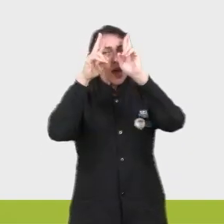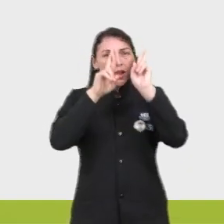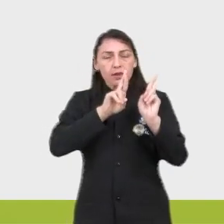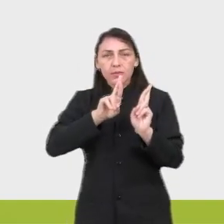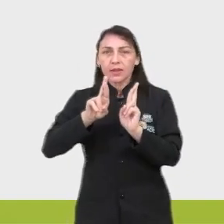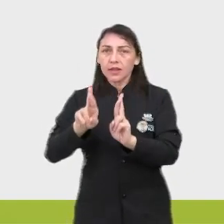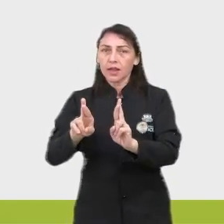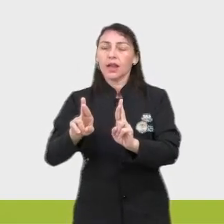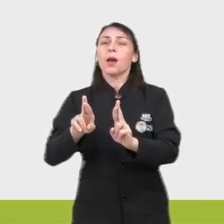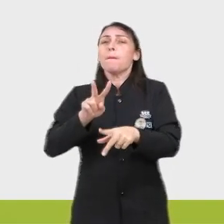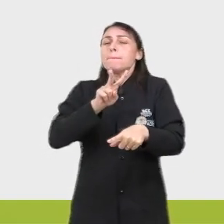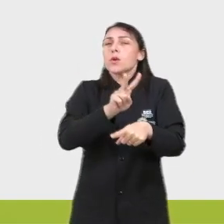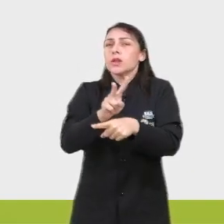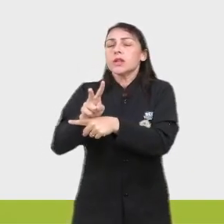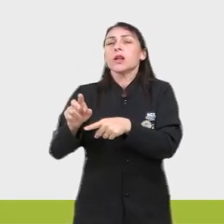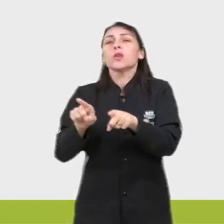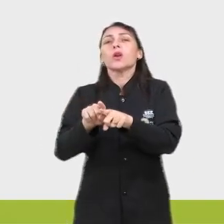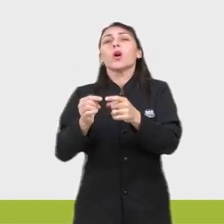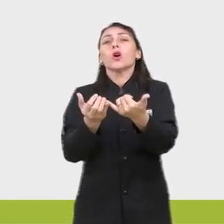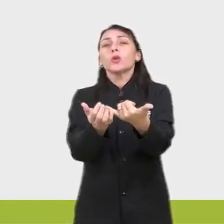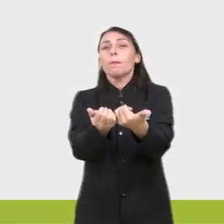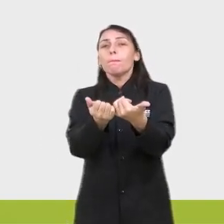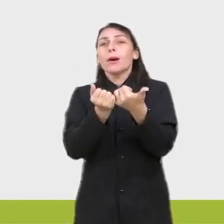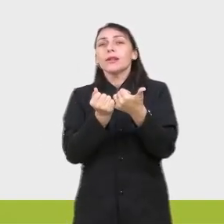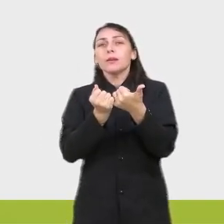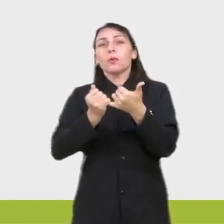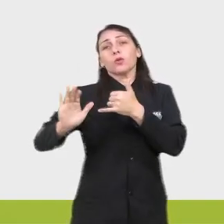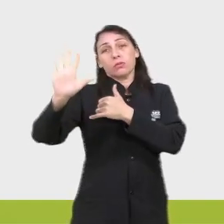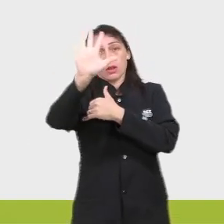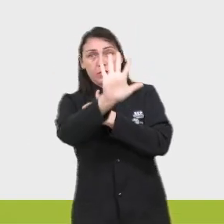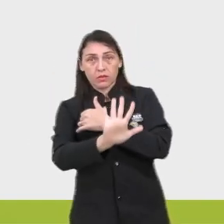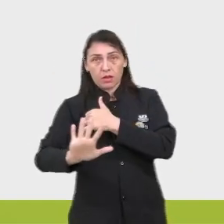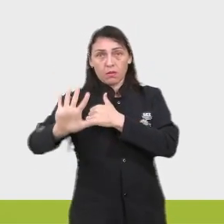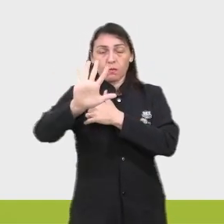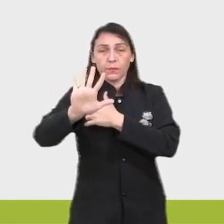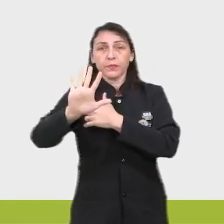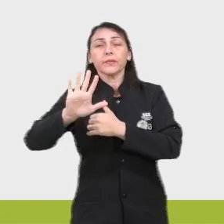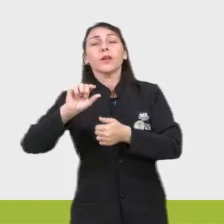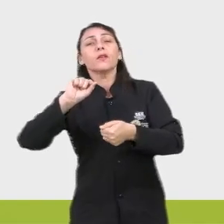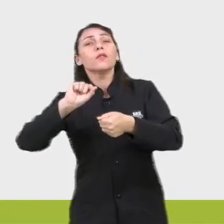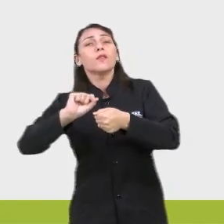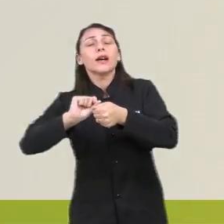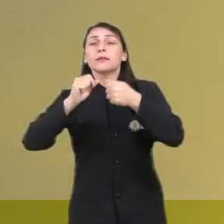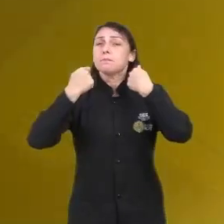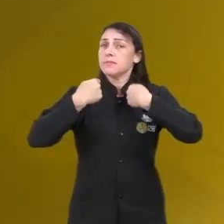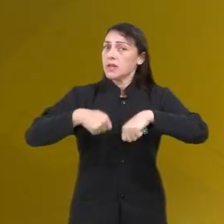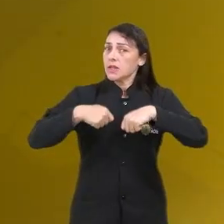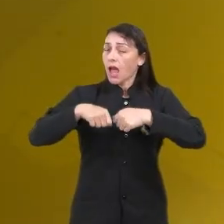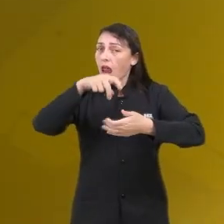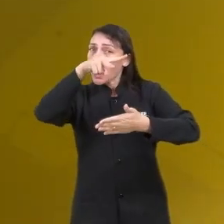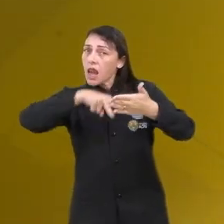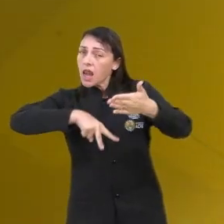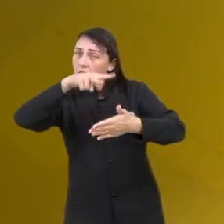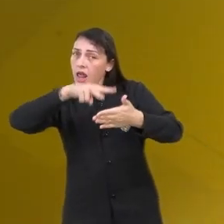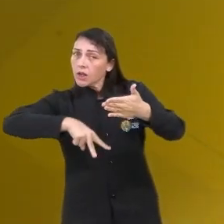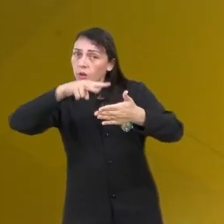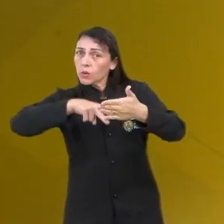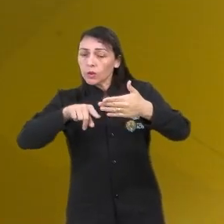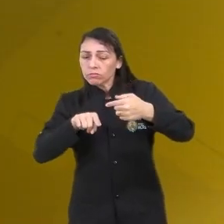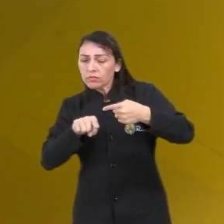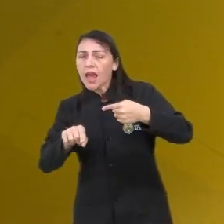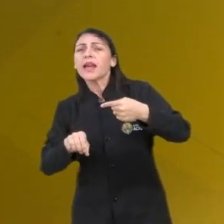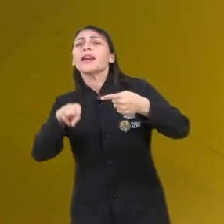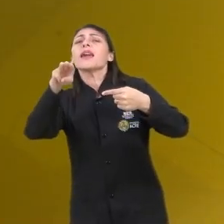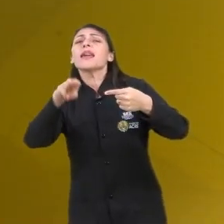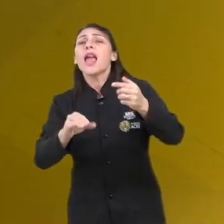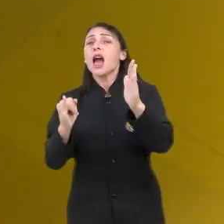respetamos. Protegemos nuestro patrimonio nacional. E aí eu faço e preciso fazer a leitura desse rodapé. Quem